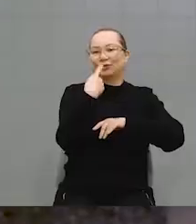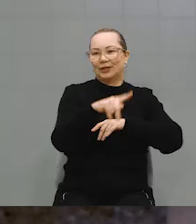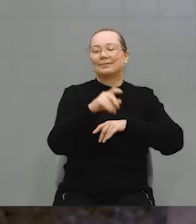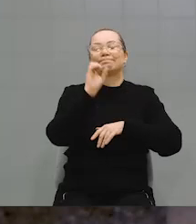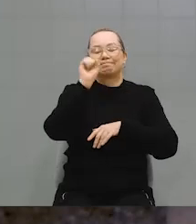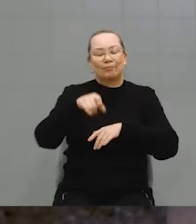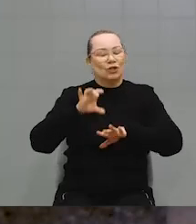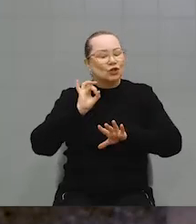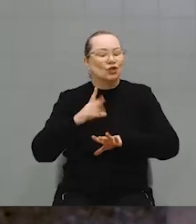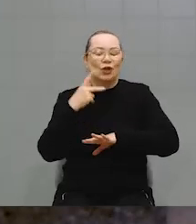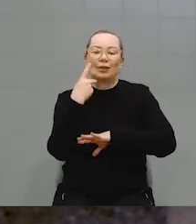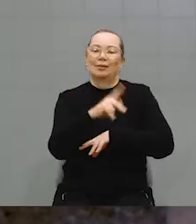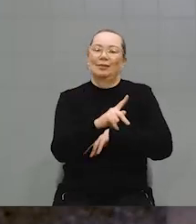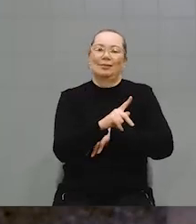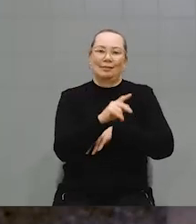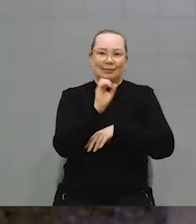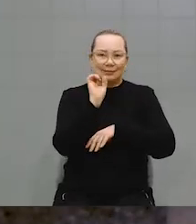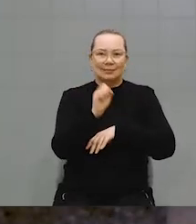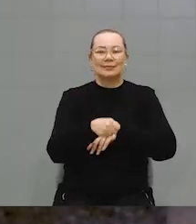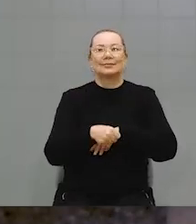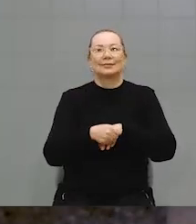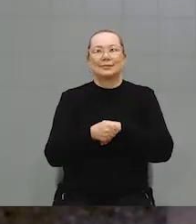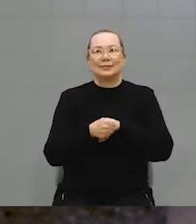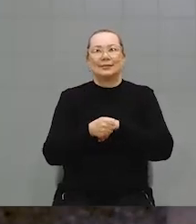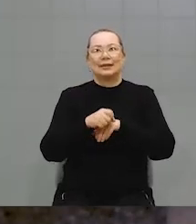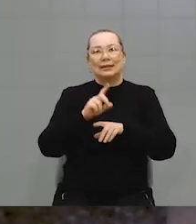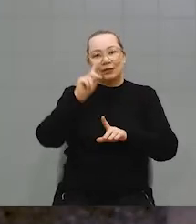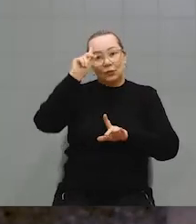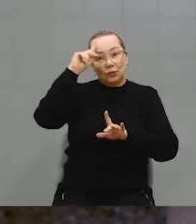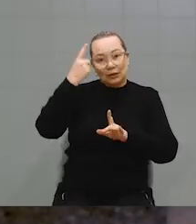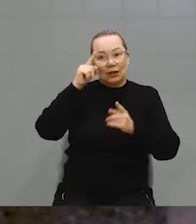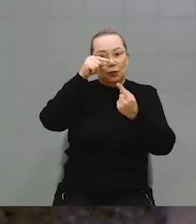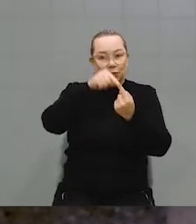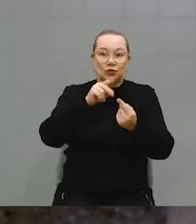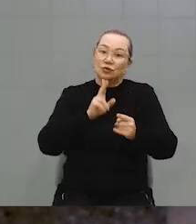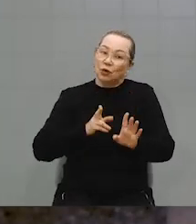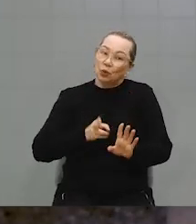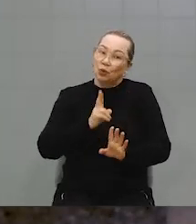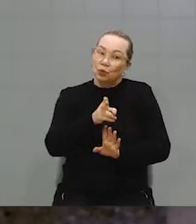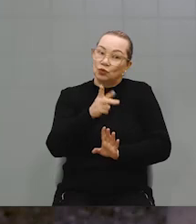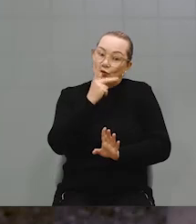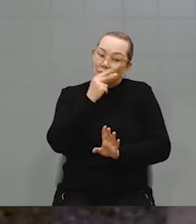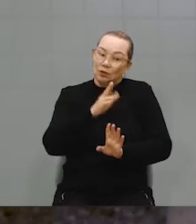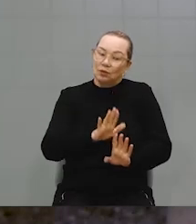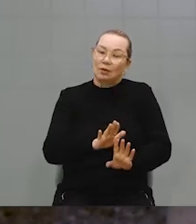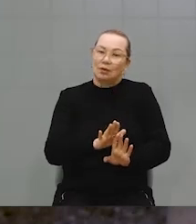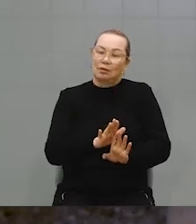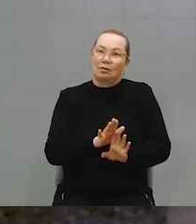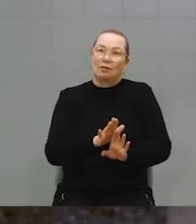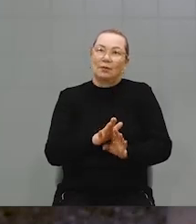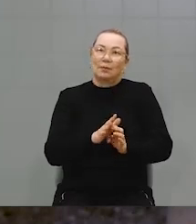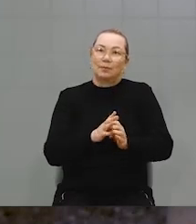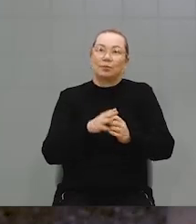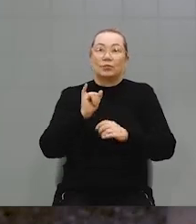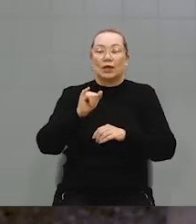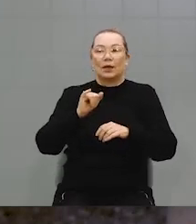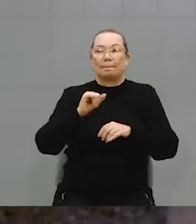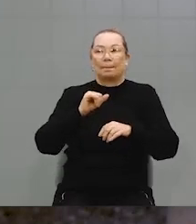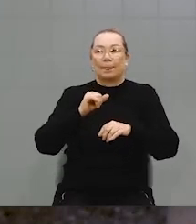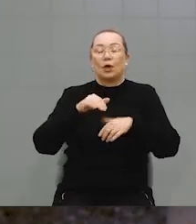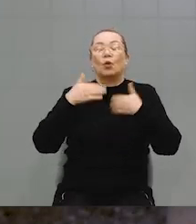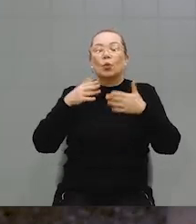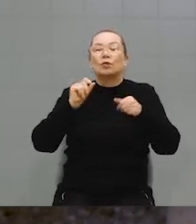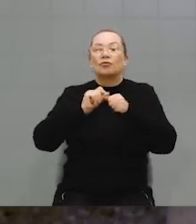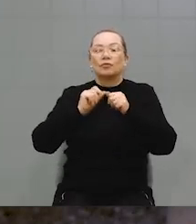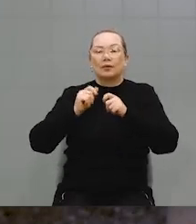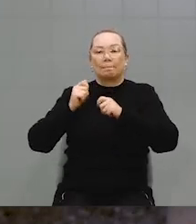somente dela, né? Então, a ideia é continuar assim. No caso da campanha do câncer de